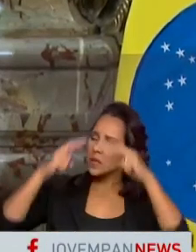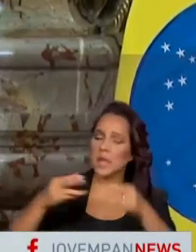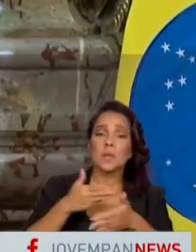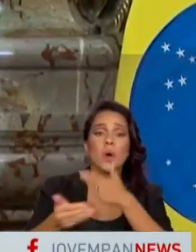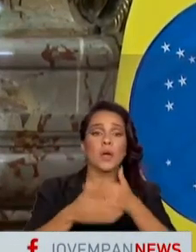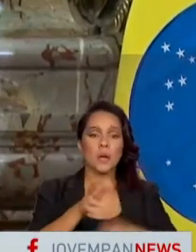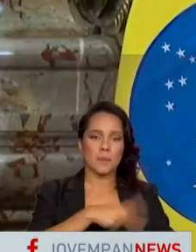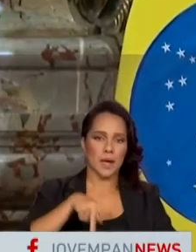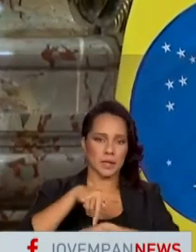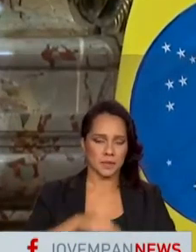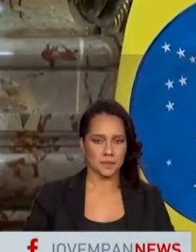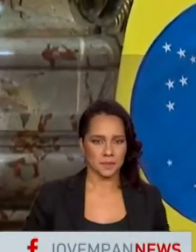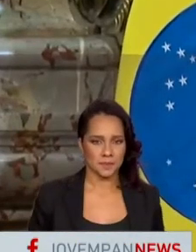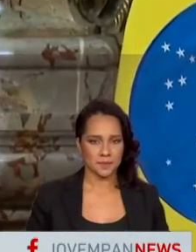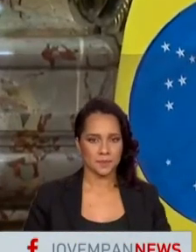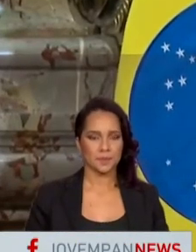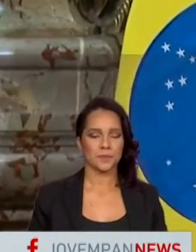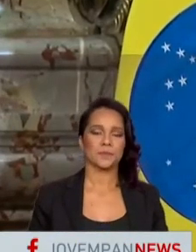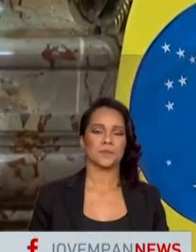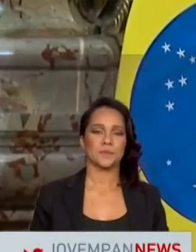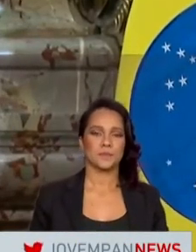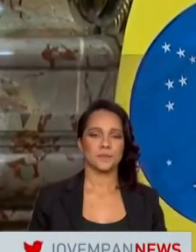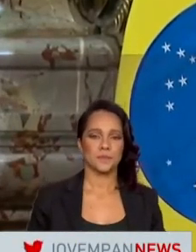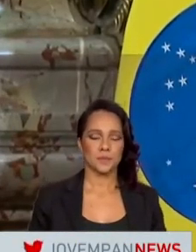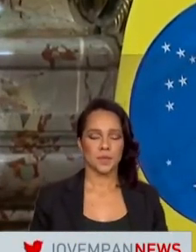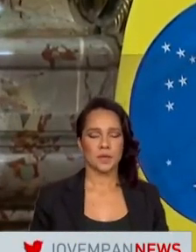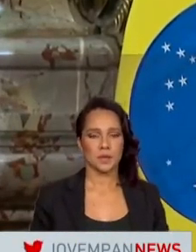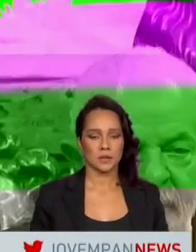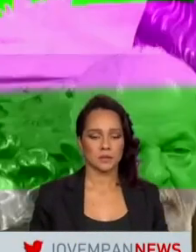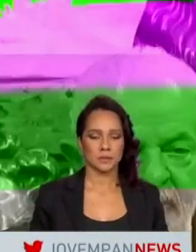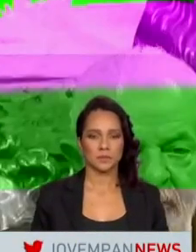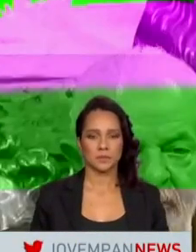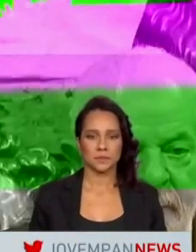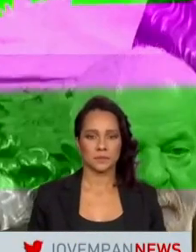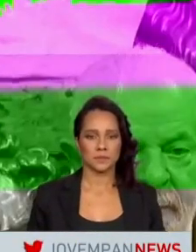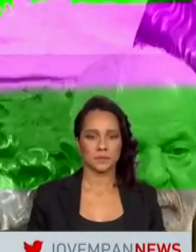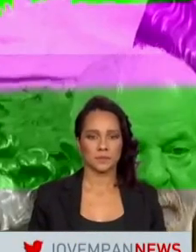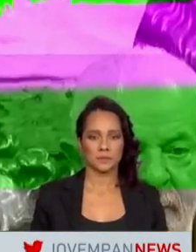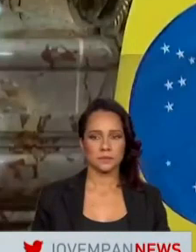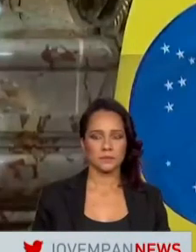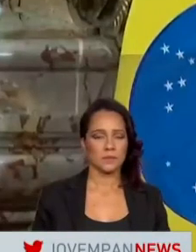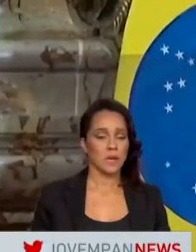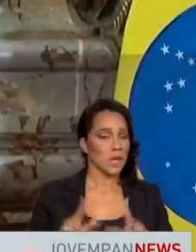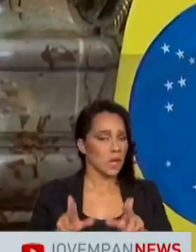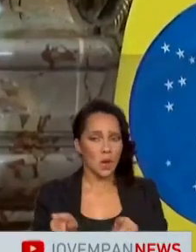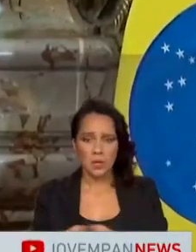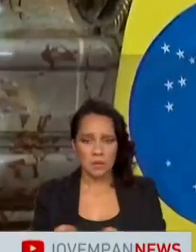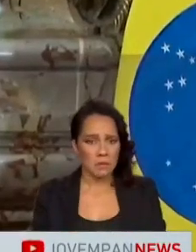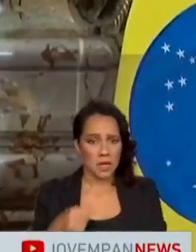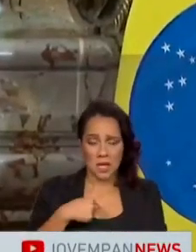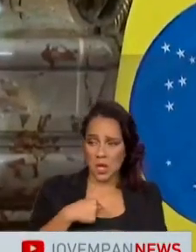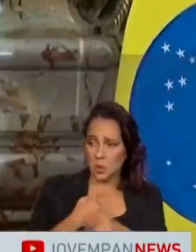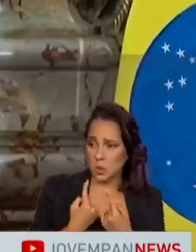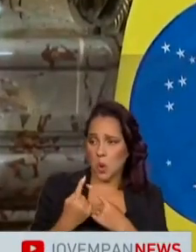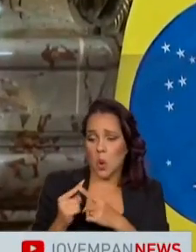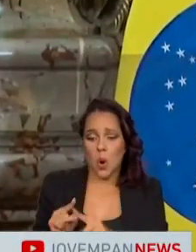qualquer país. Que a alta la determinação personal de los pueblos sea respeitada em todos os países. Da mesma forma que eu sou